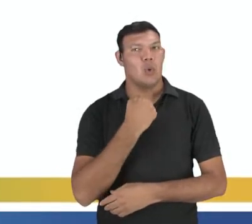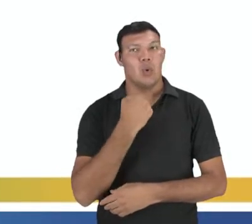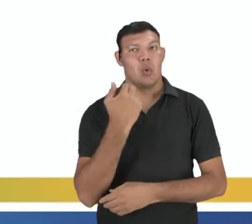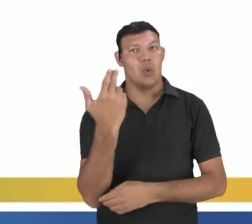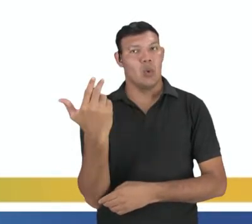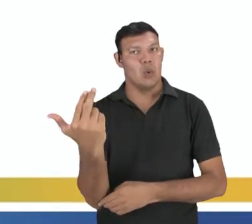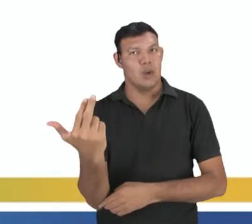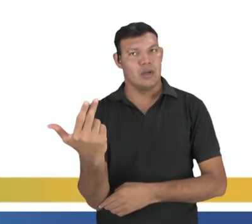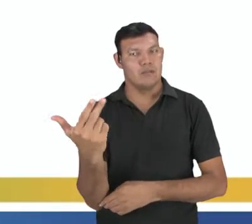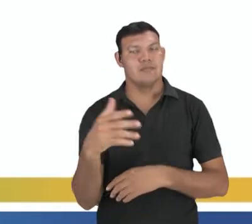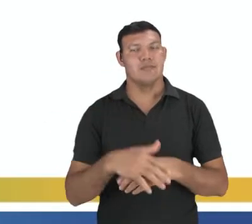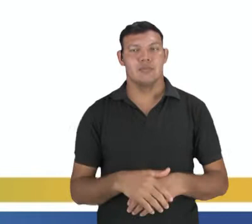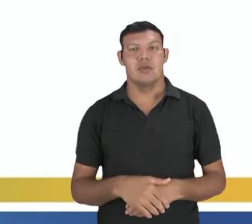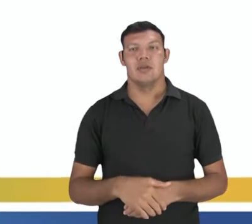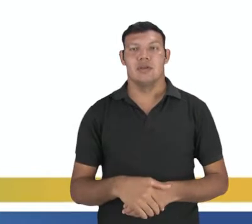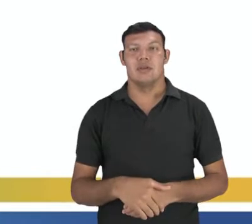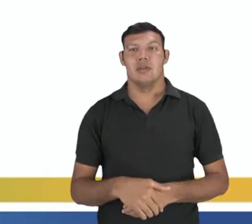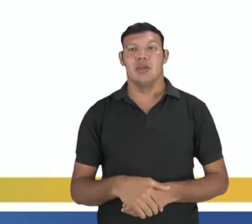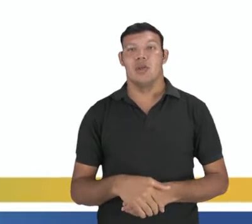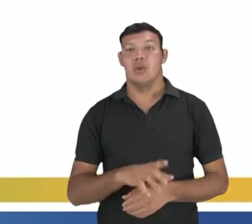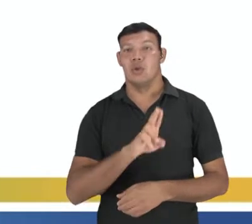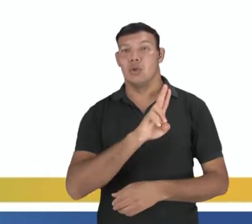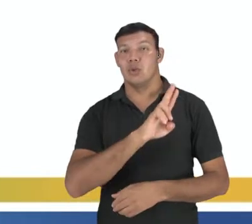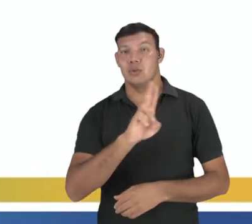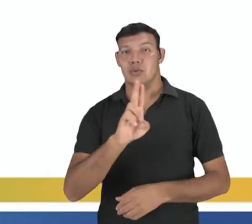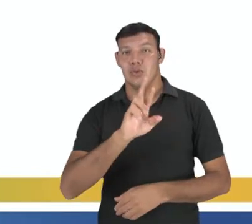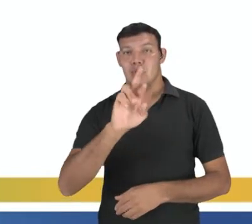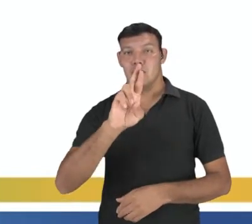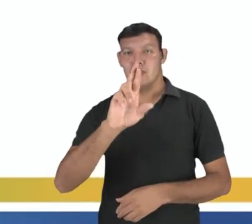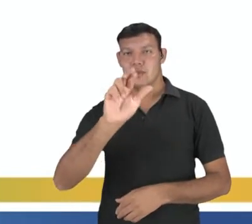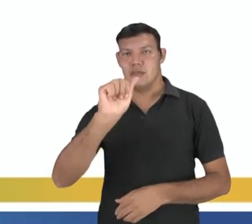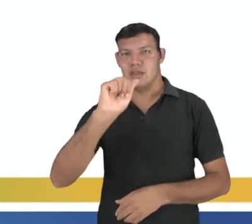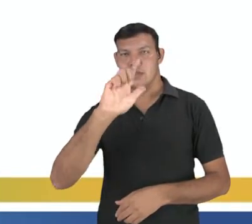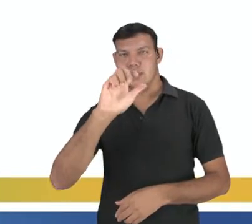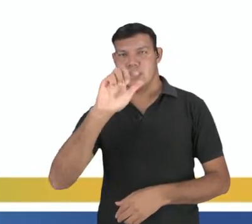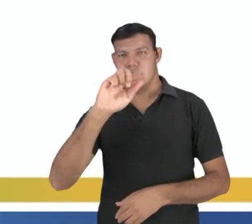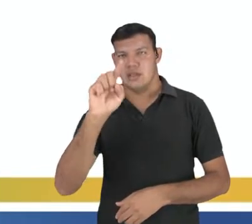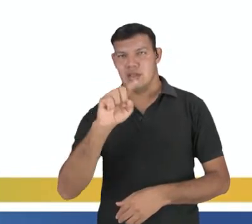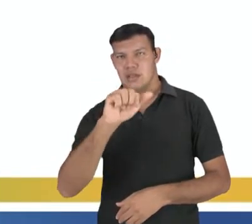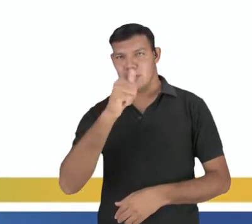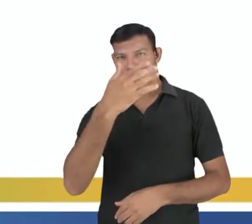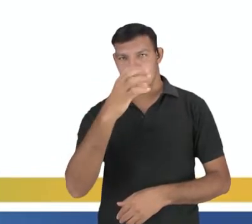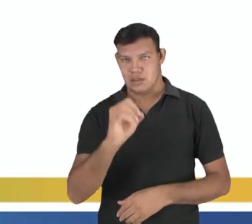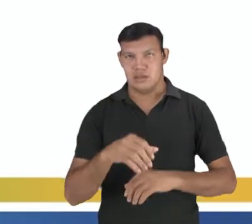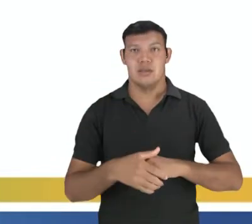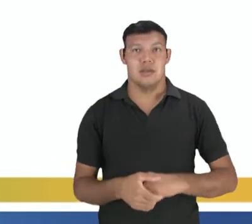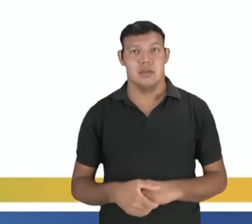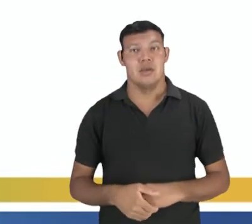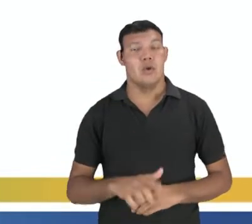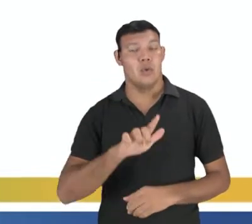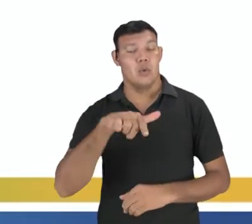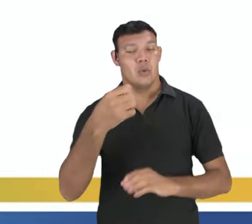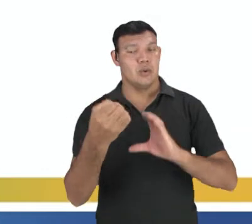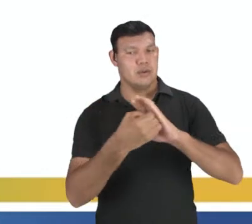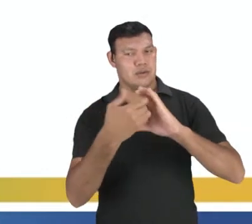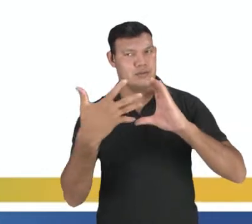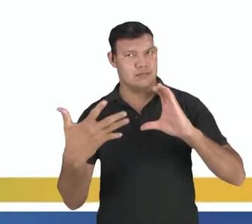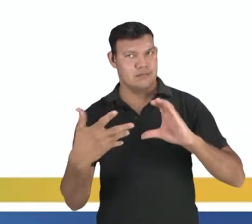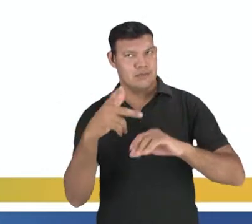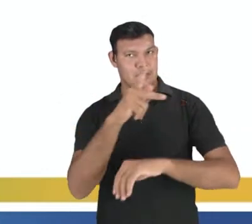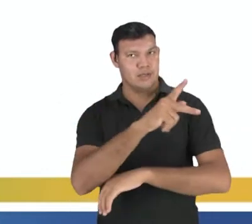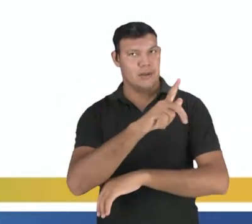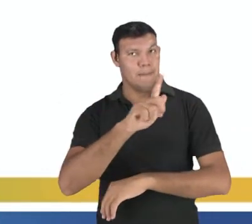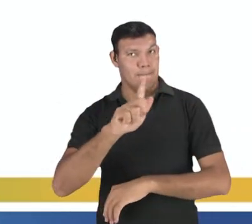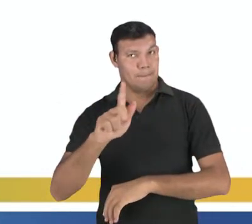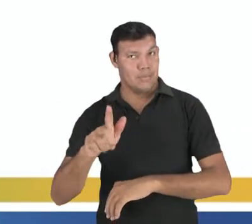razão. Outro aspecto interessante que caracteriza uma progressão geométrica é